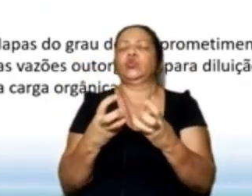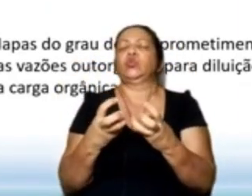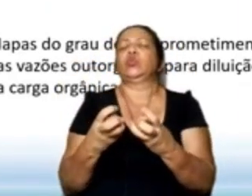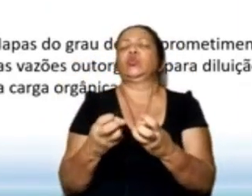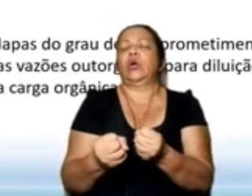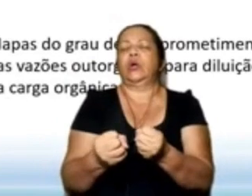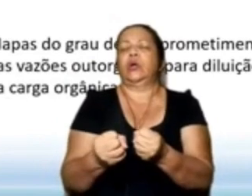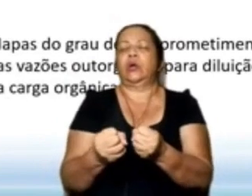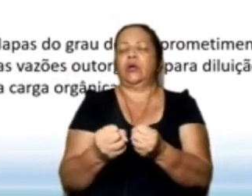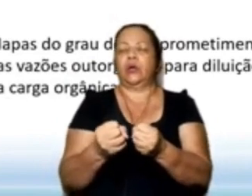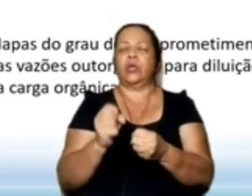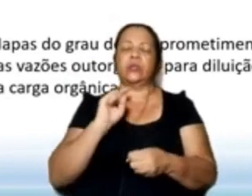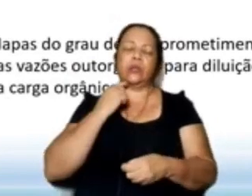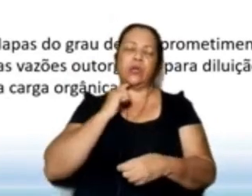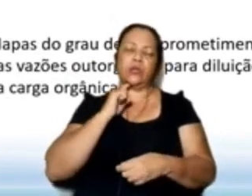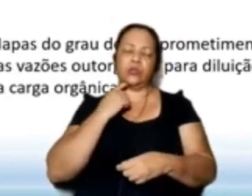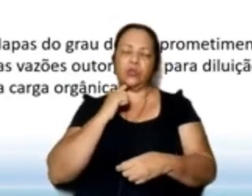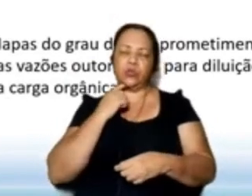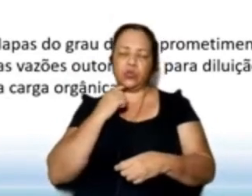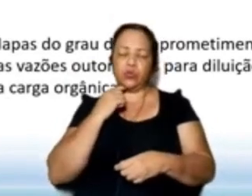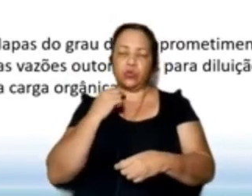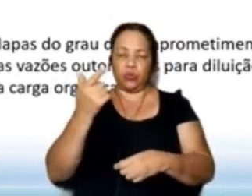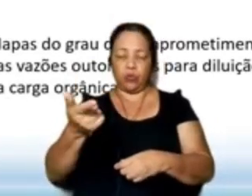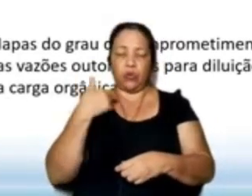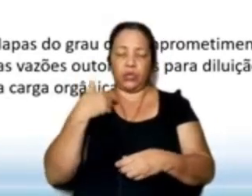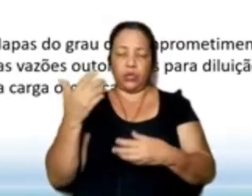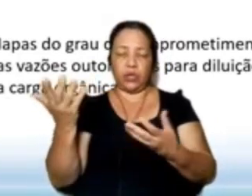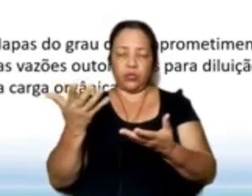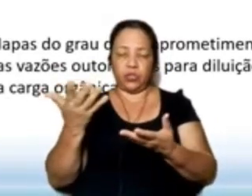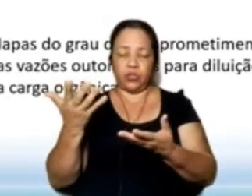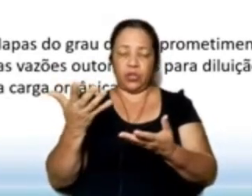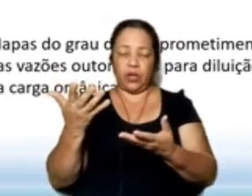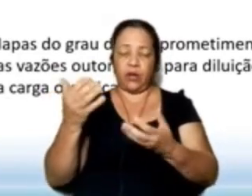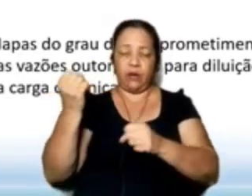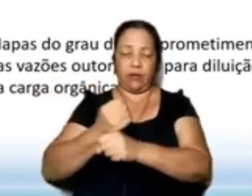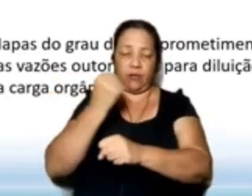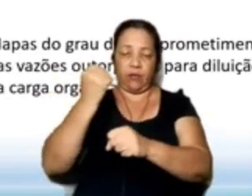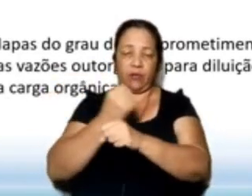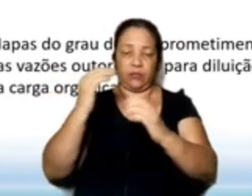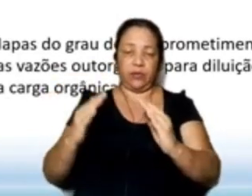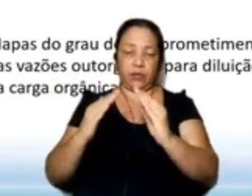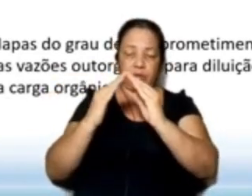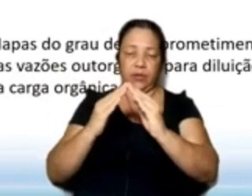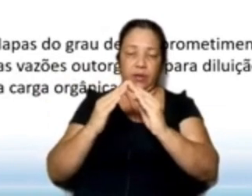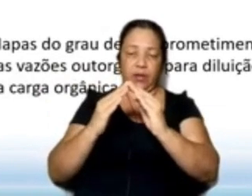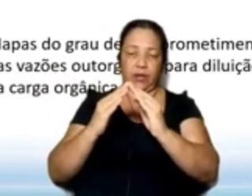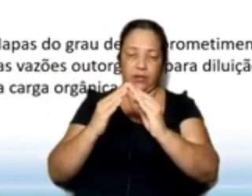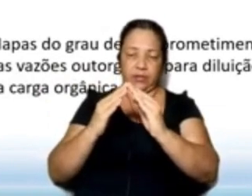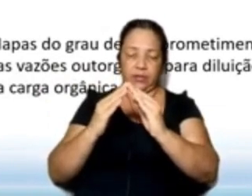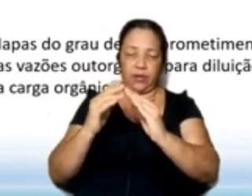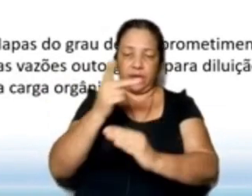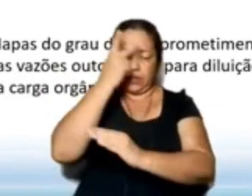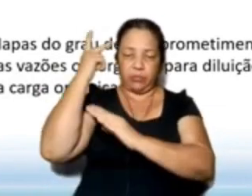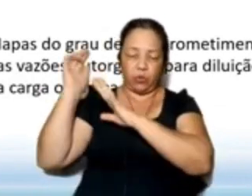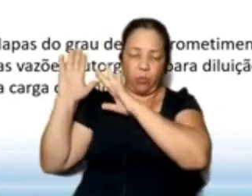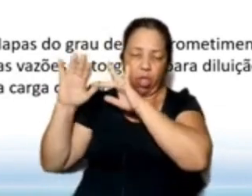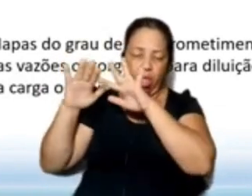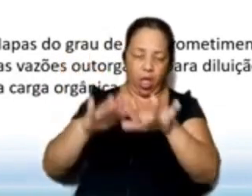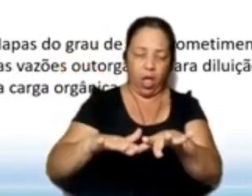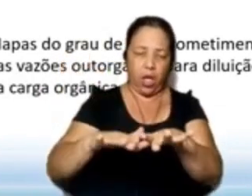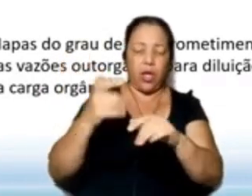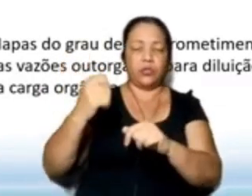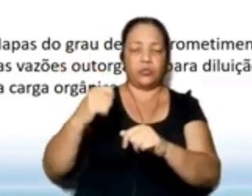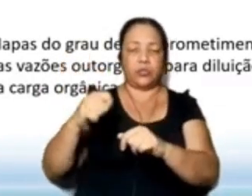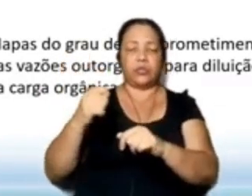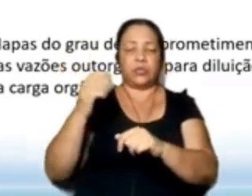efluente. Quando a gente pensa em urbanizar, em trazer mais gente, a gente tem que ter uma solução para o tratamento de esgoto e